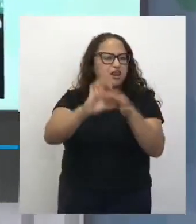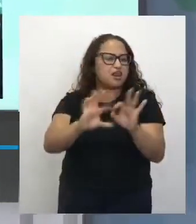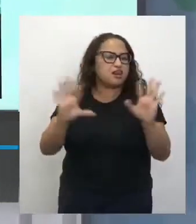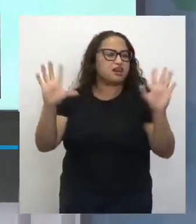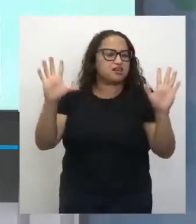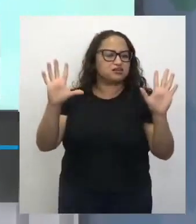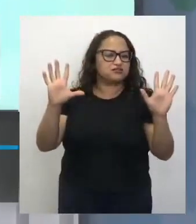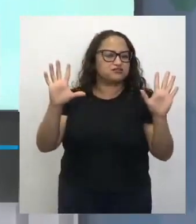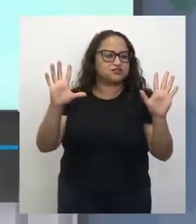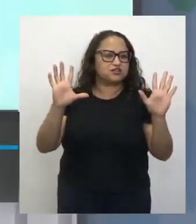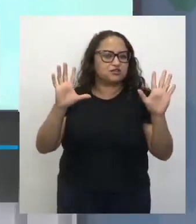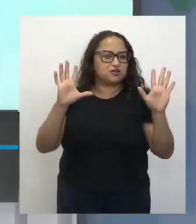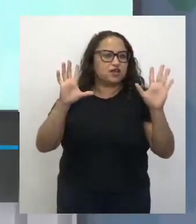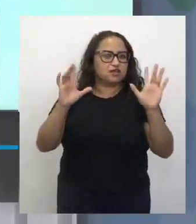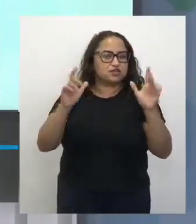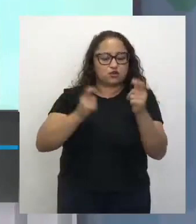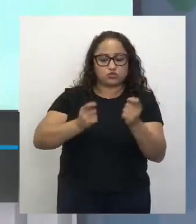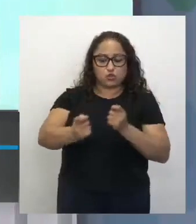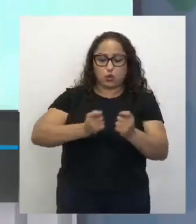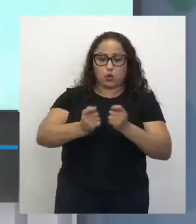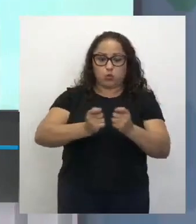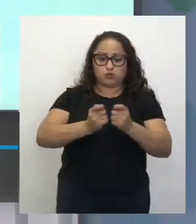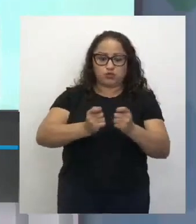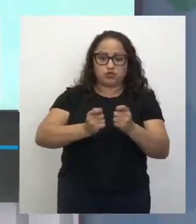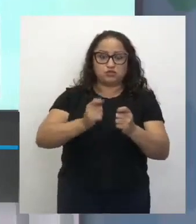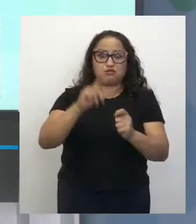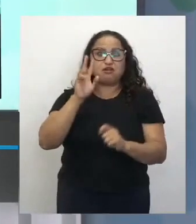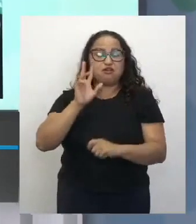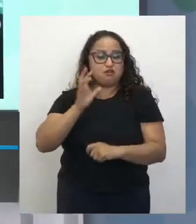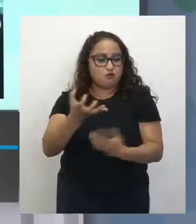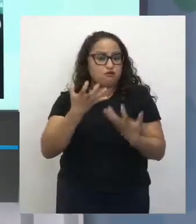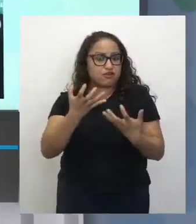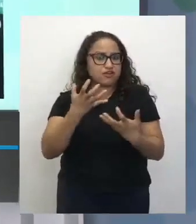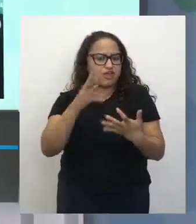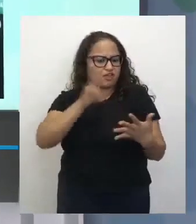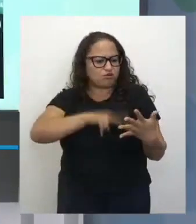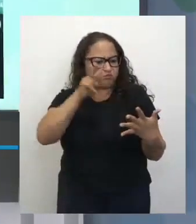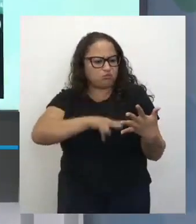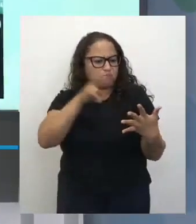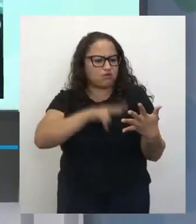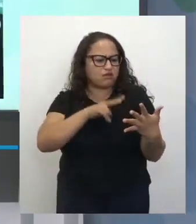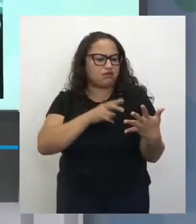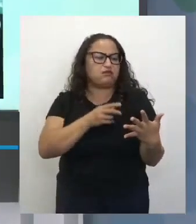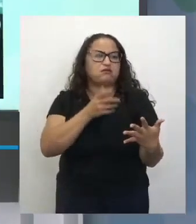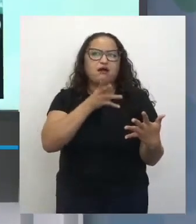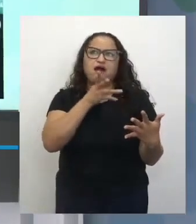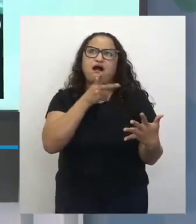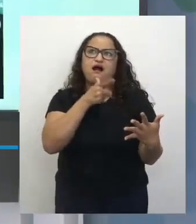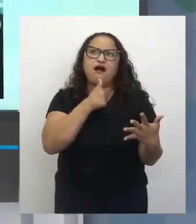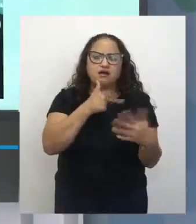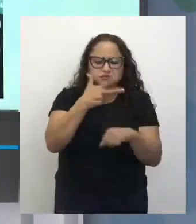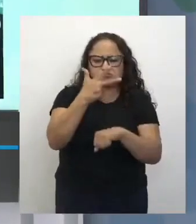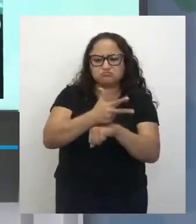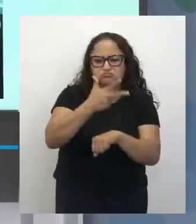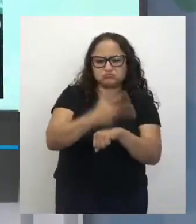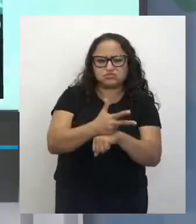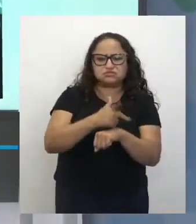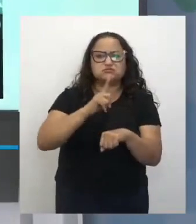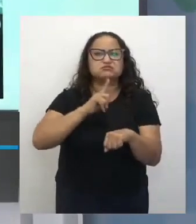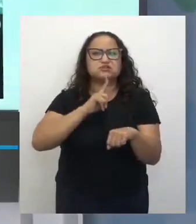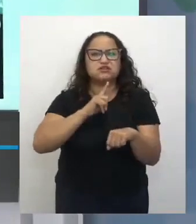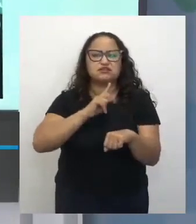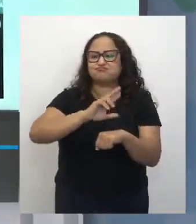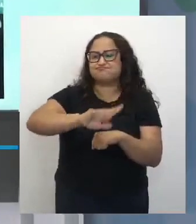Não fica preso tanto naquela coisa de eu tenho que ler um cartaz, ou eu tenho que ficar horas assistindo a um pronunciamento de alguém, um